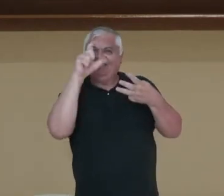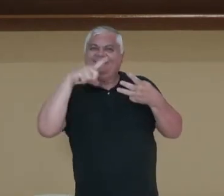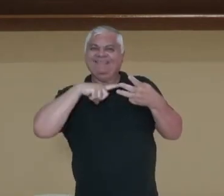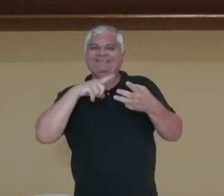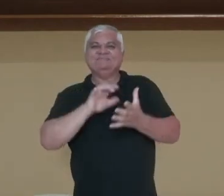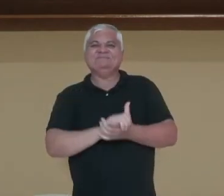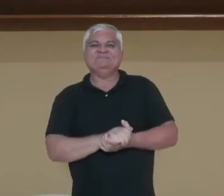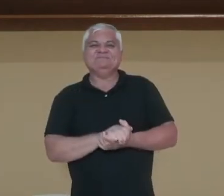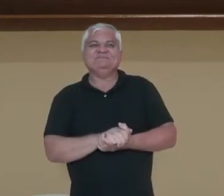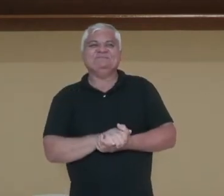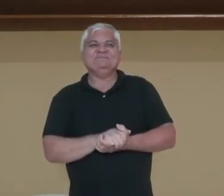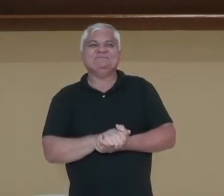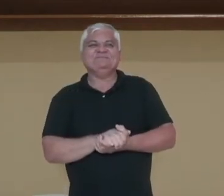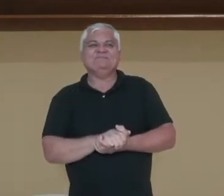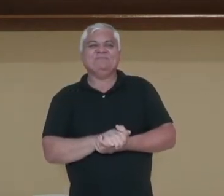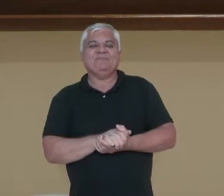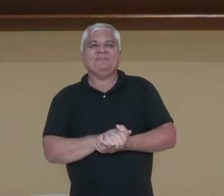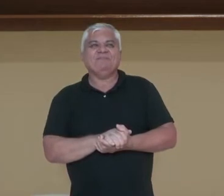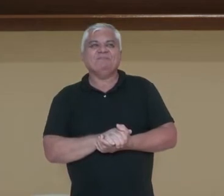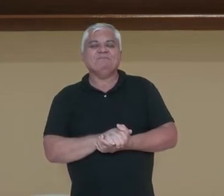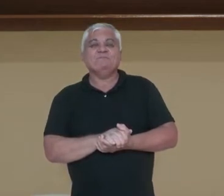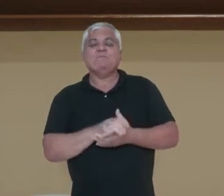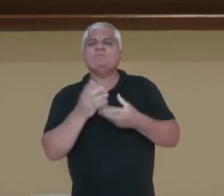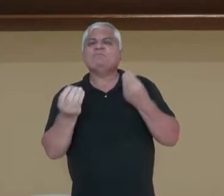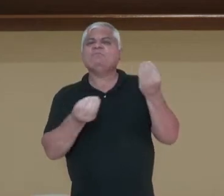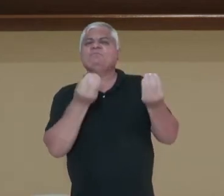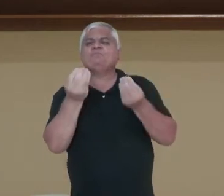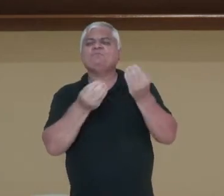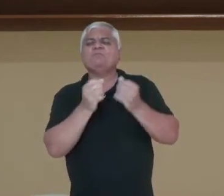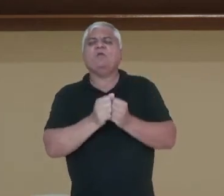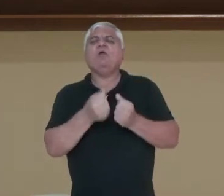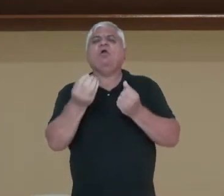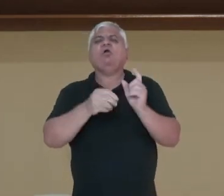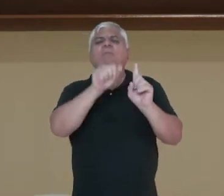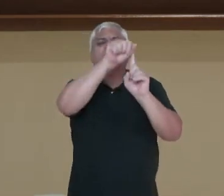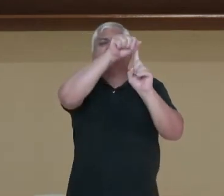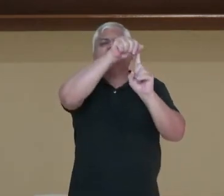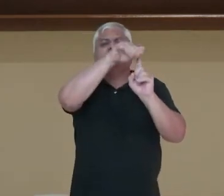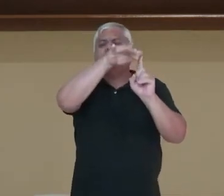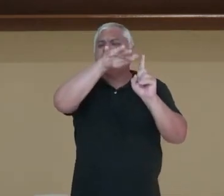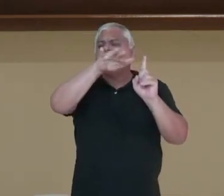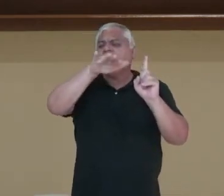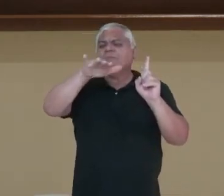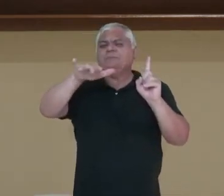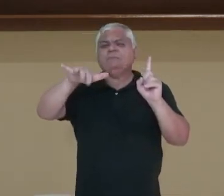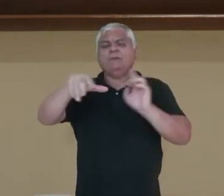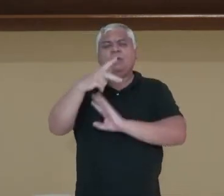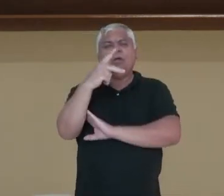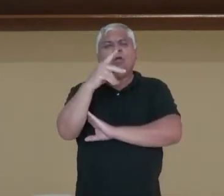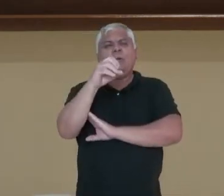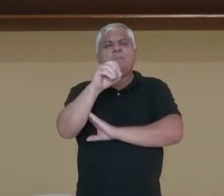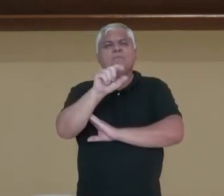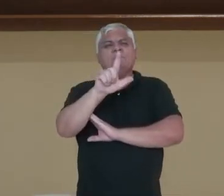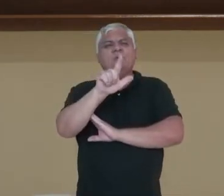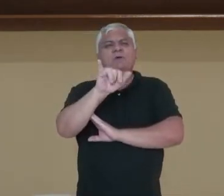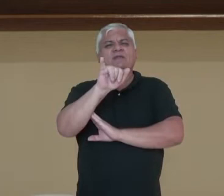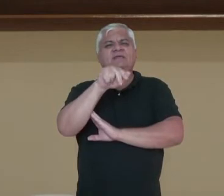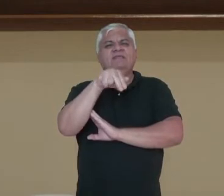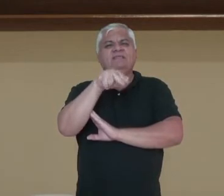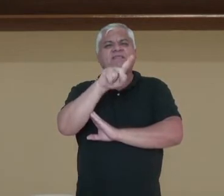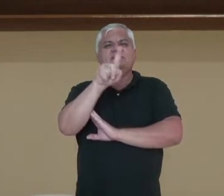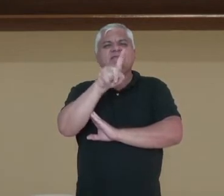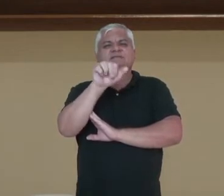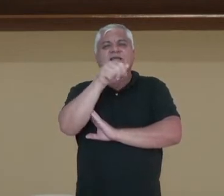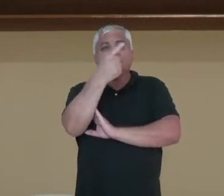ok? Bom, com relação à polinização e à dispersão, eu já falei que acontece, né, essa polinização, esse grão